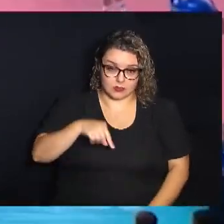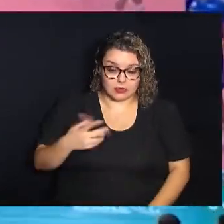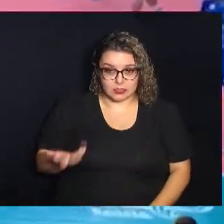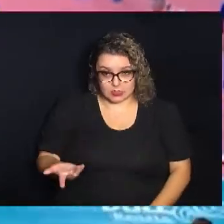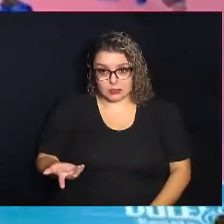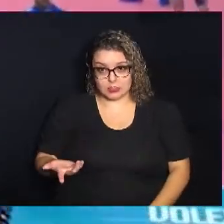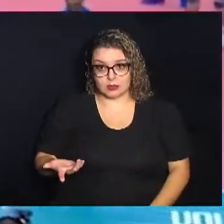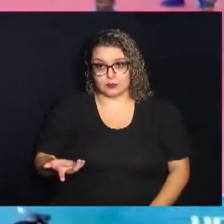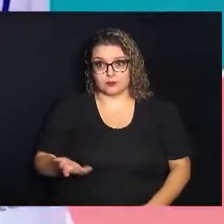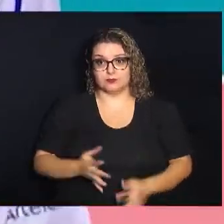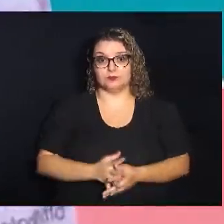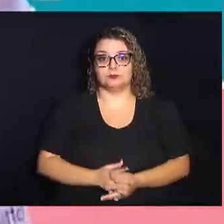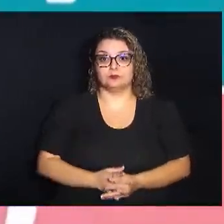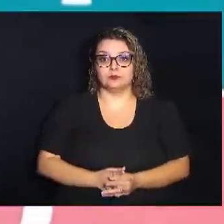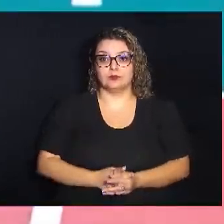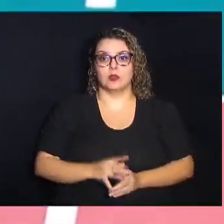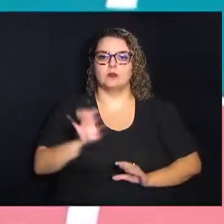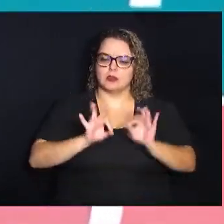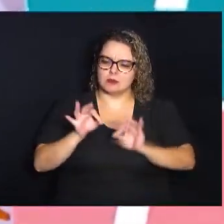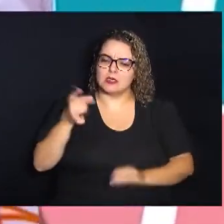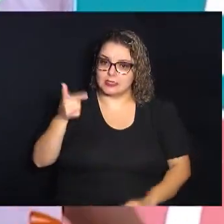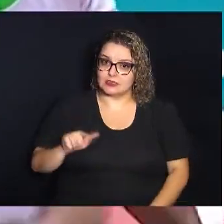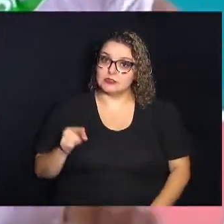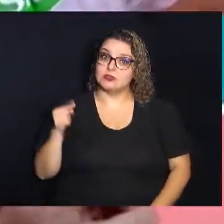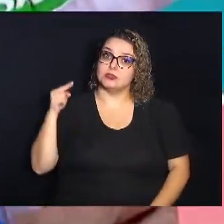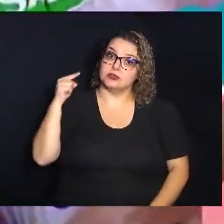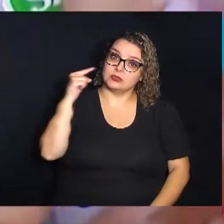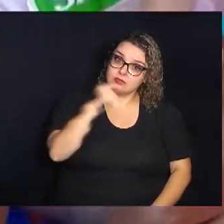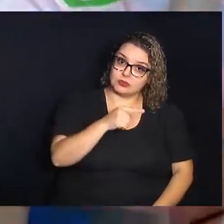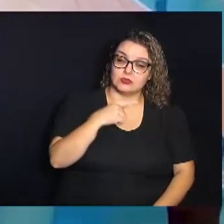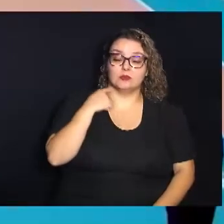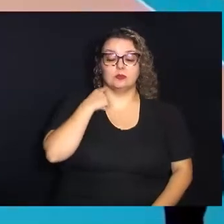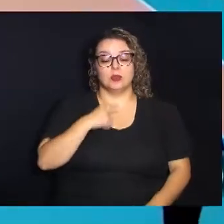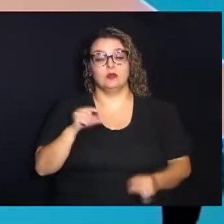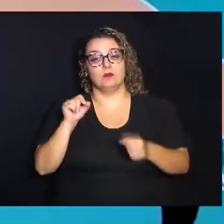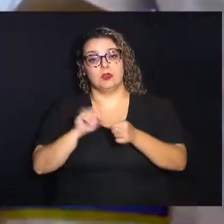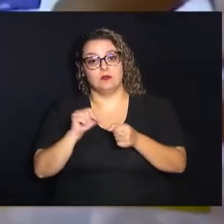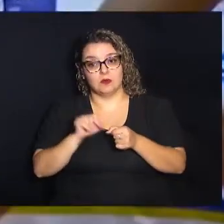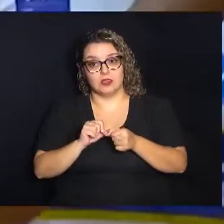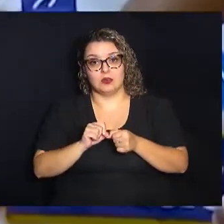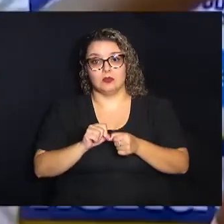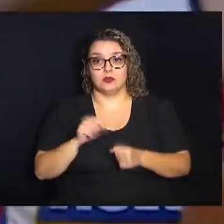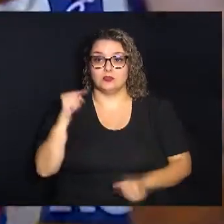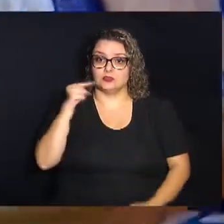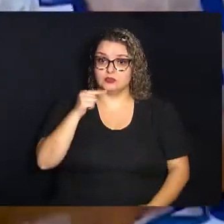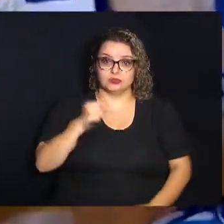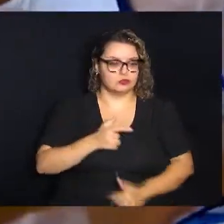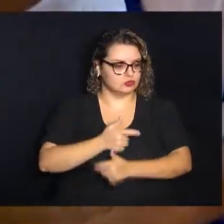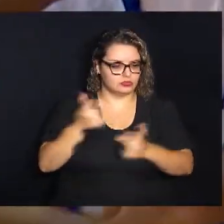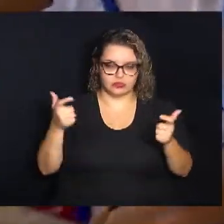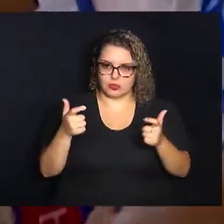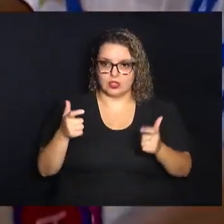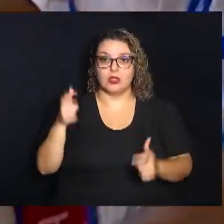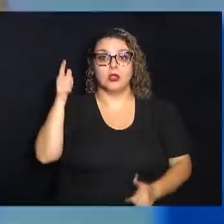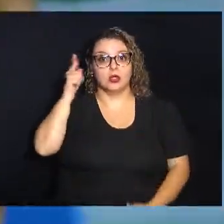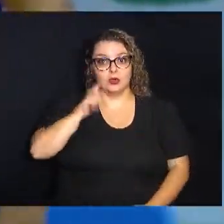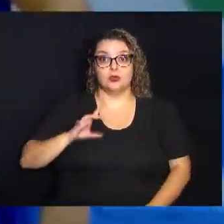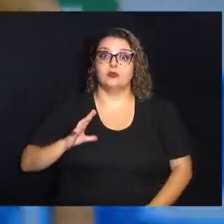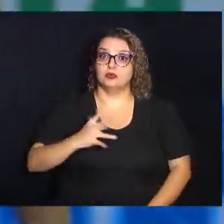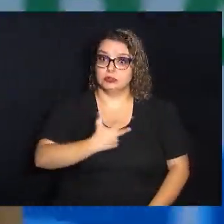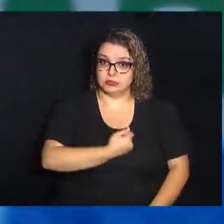mas se preparou de novo para ir a fazer um grande jogo lá. A gente conseguiu essa vaga